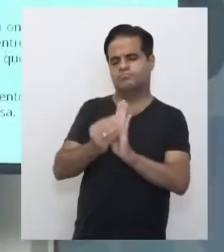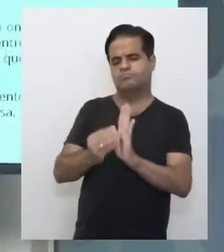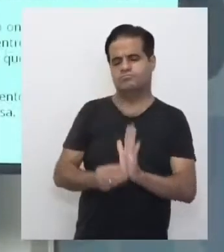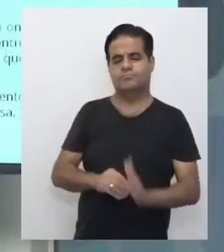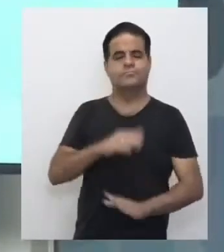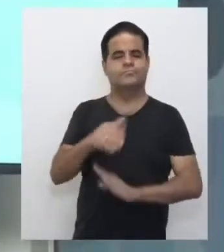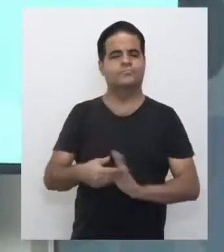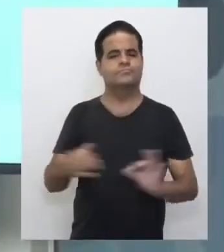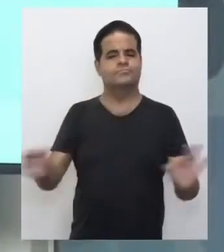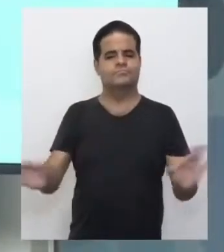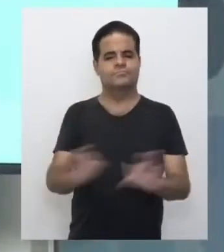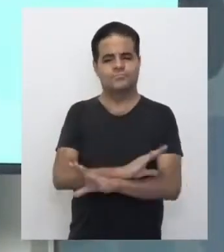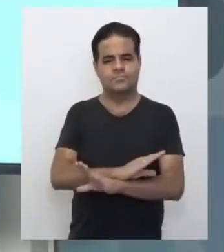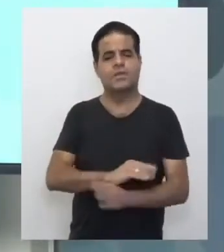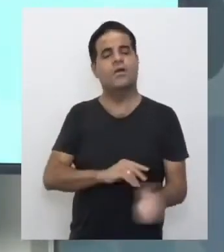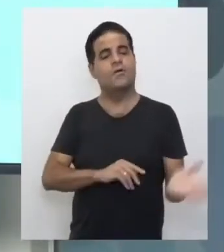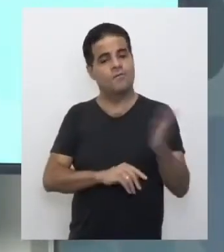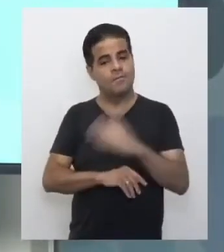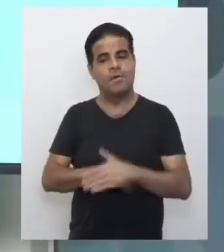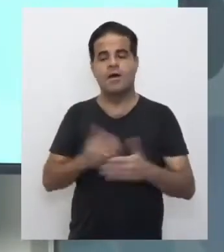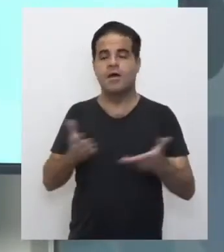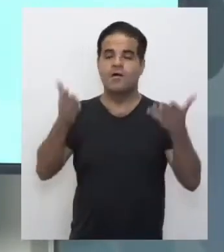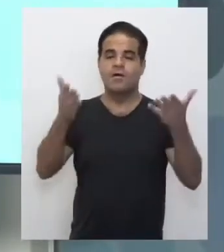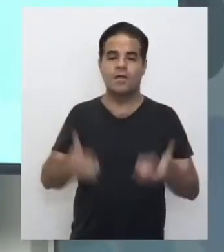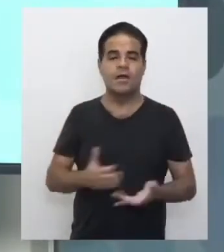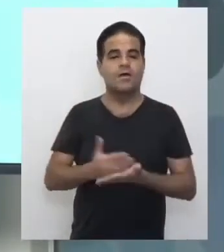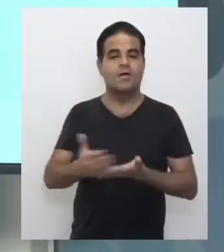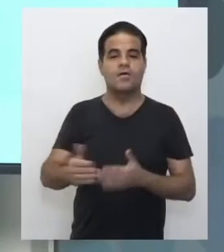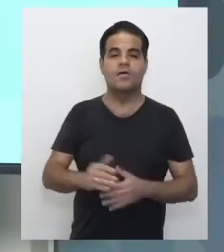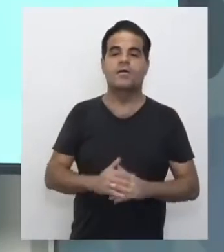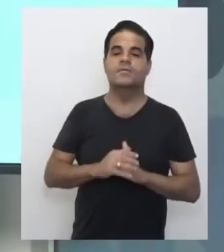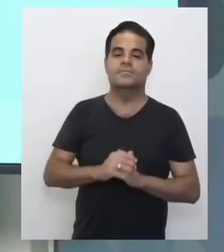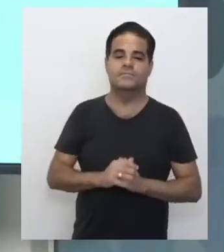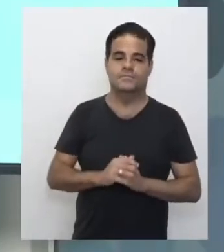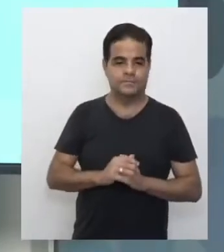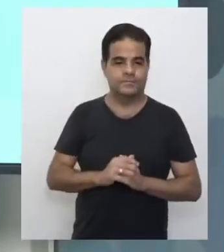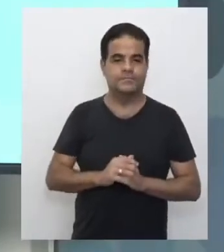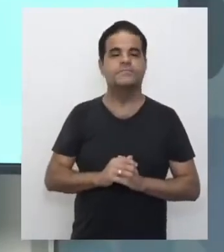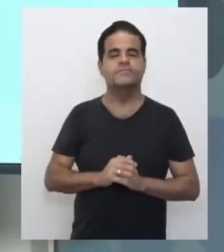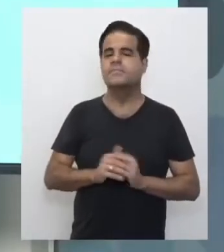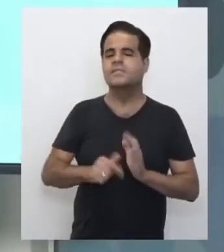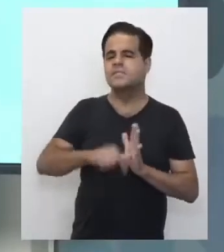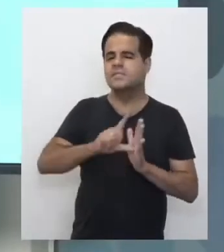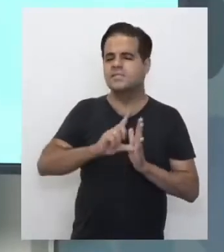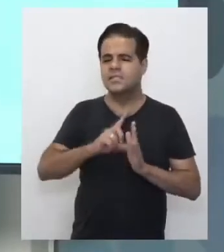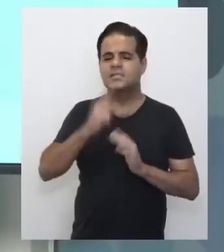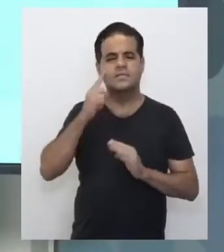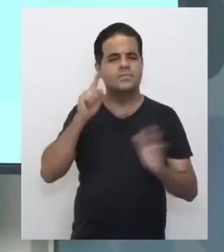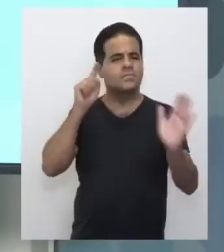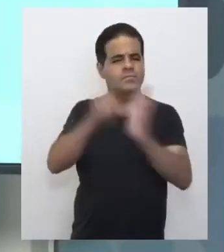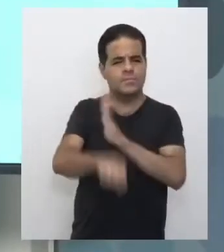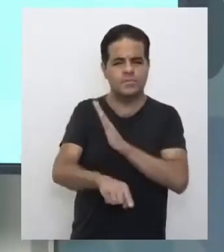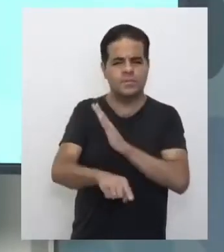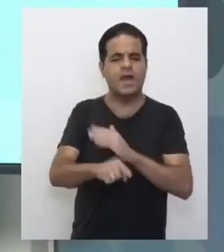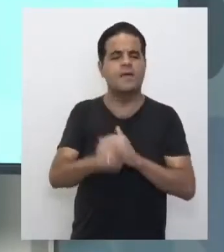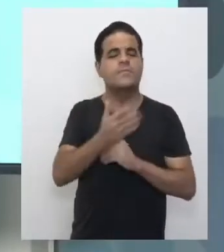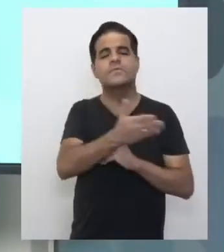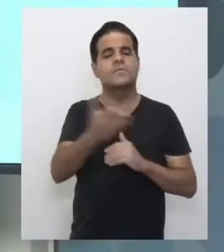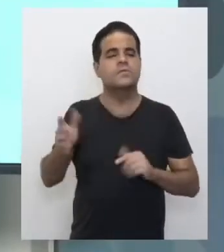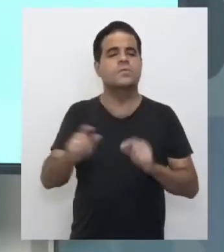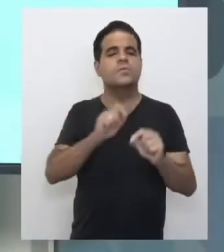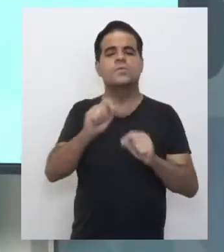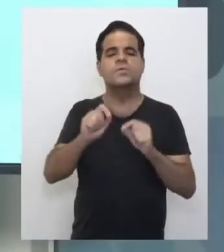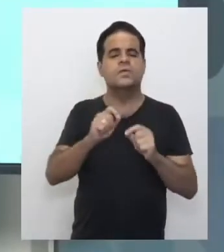tudo em ordem. E vamos agora começar com o pre-reading. Mas antes disso, vamos perguntar para vocês. O que